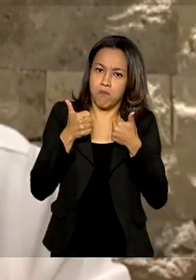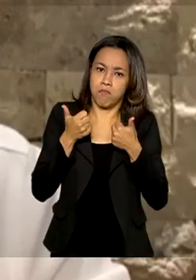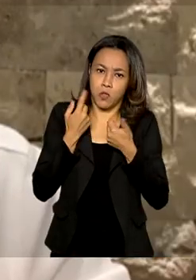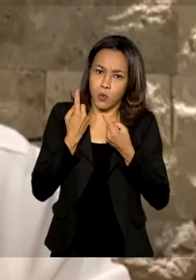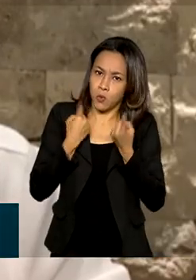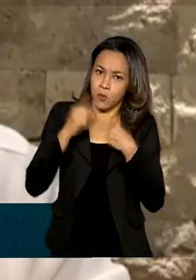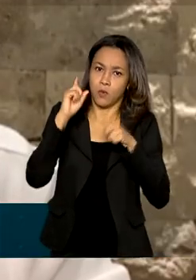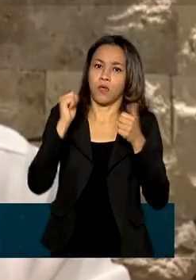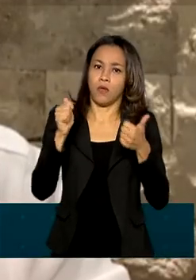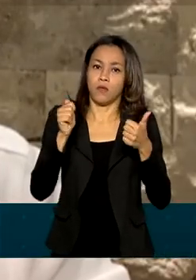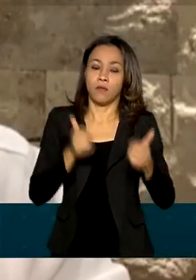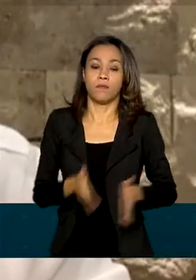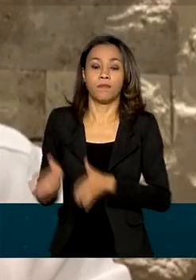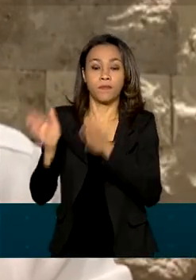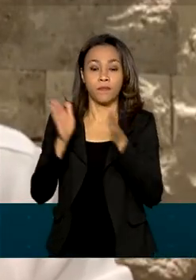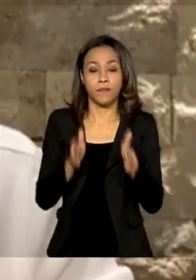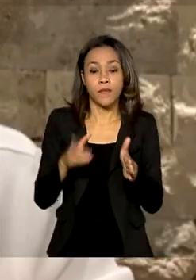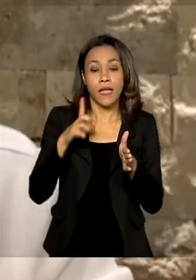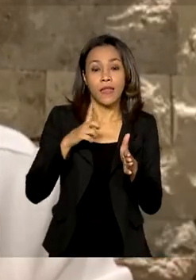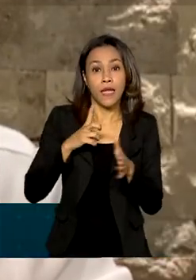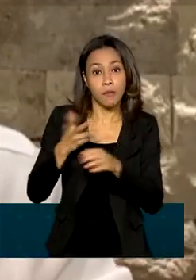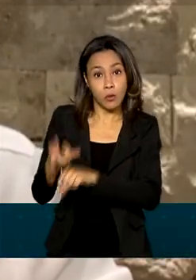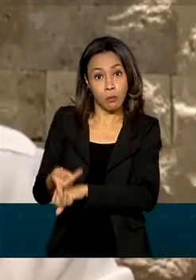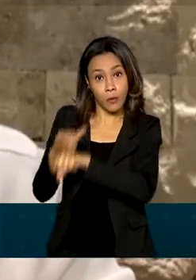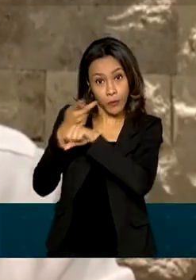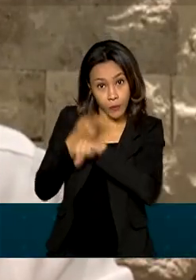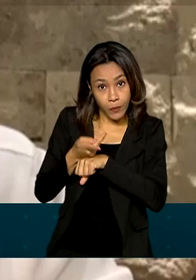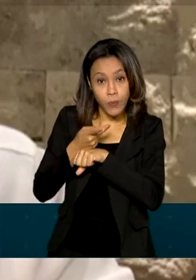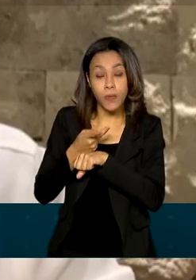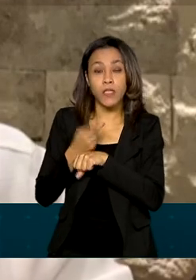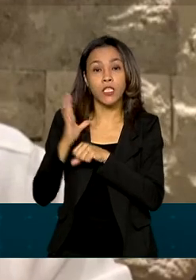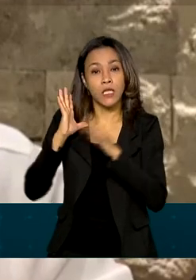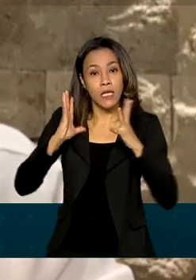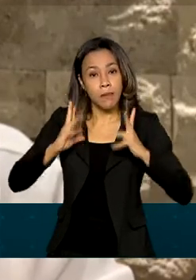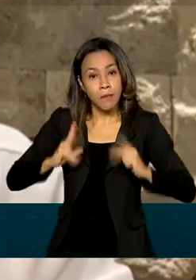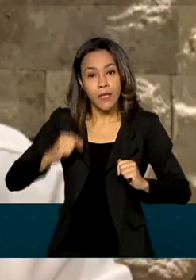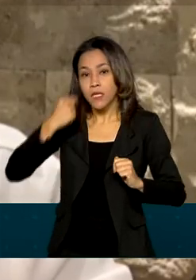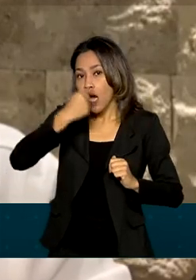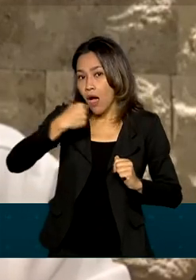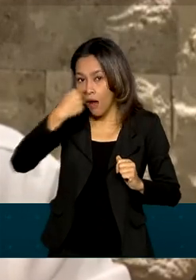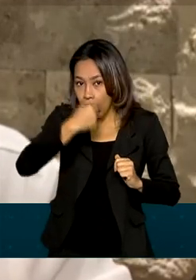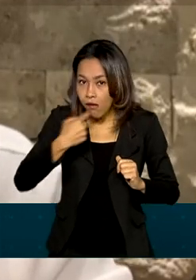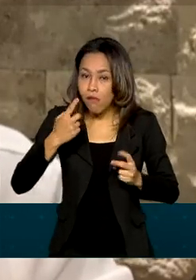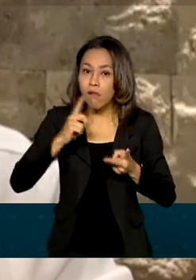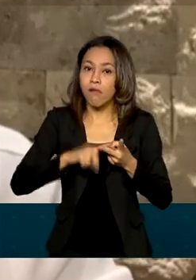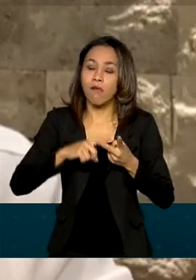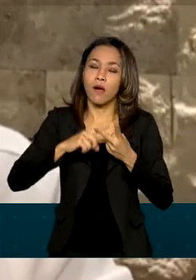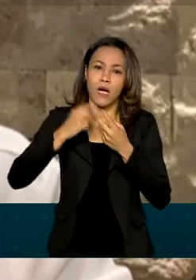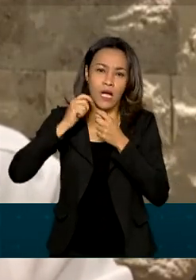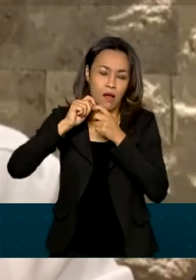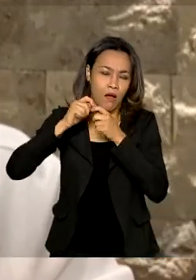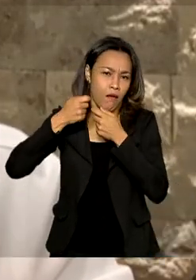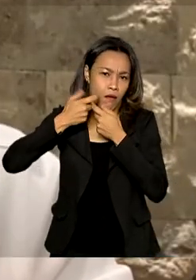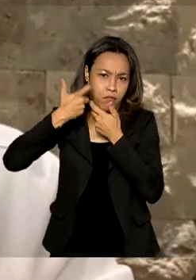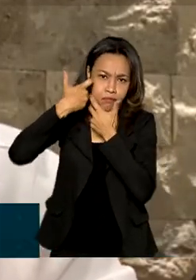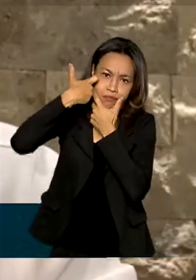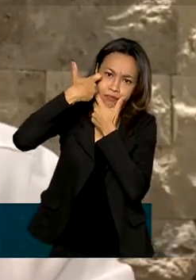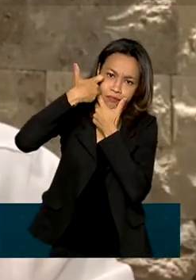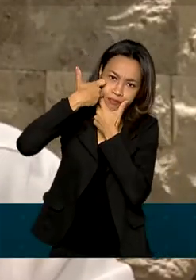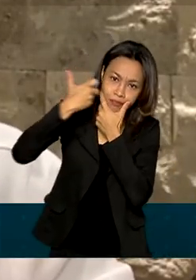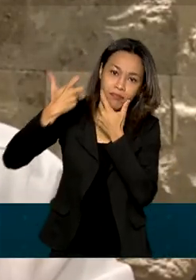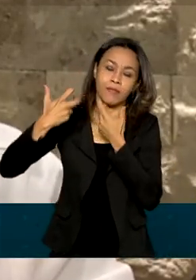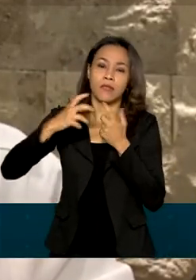sucesso. Nós temos muita procura pelas instruções de higiene oral, pelas profilaxias, pelas restaurações,